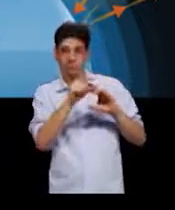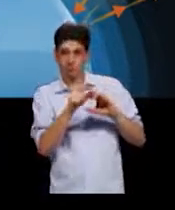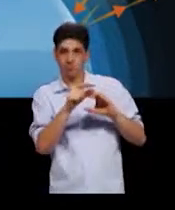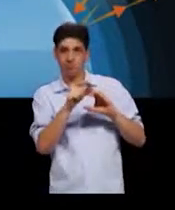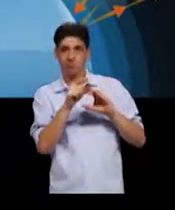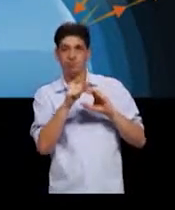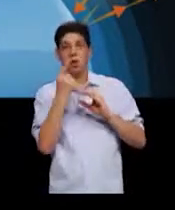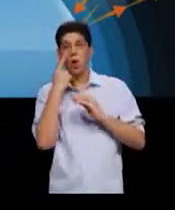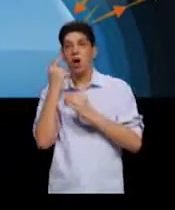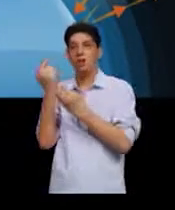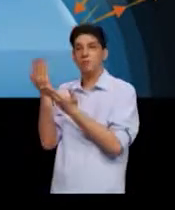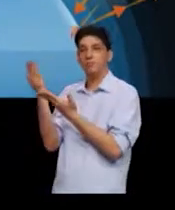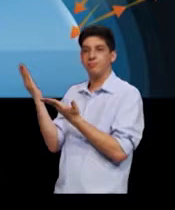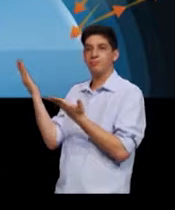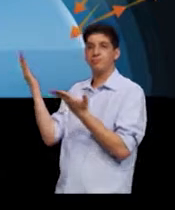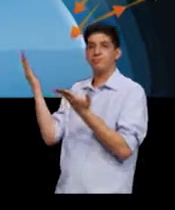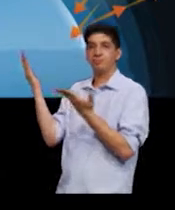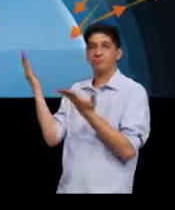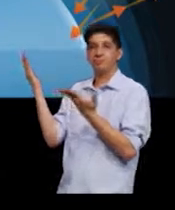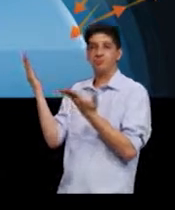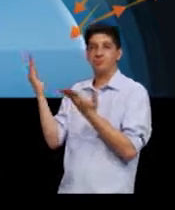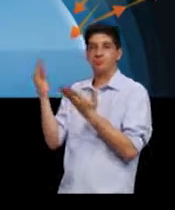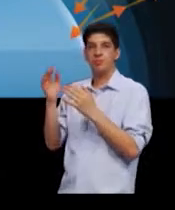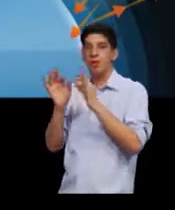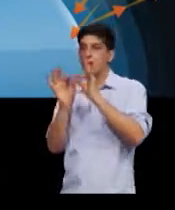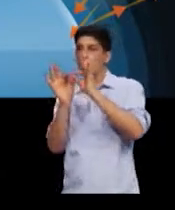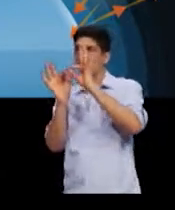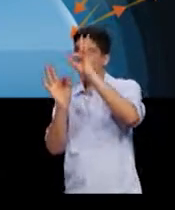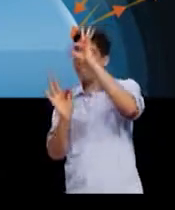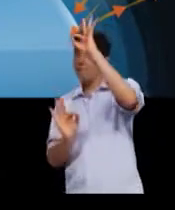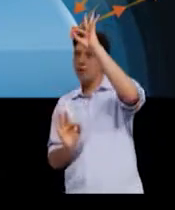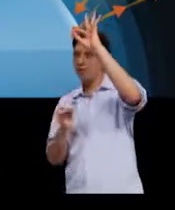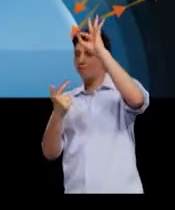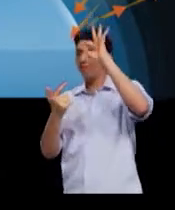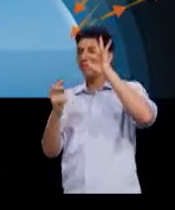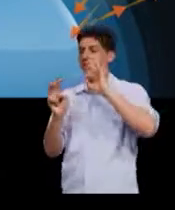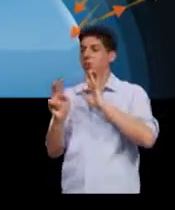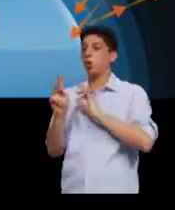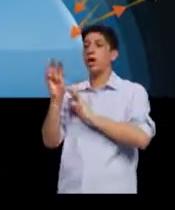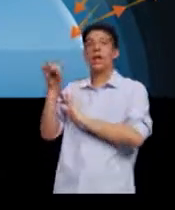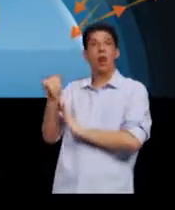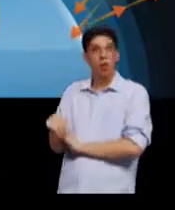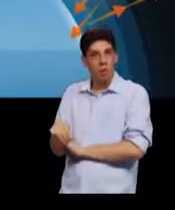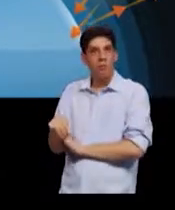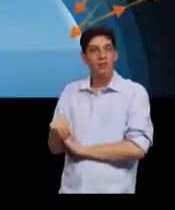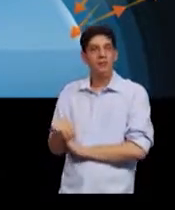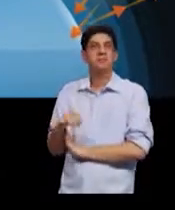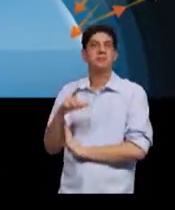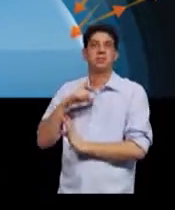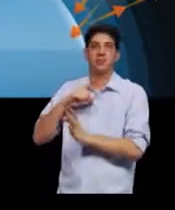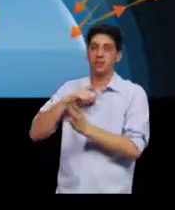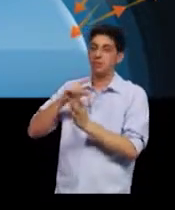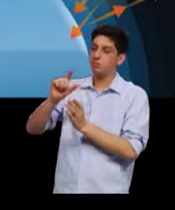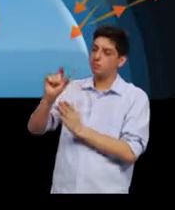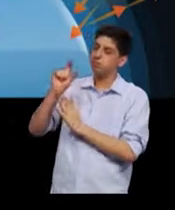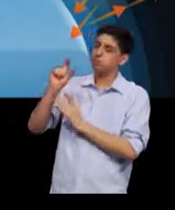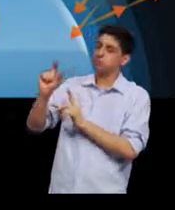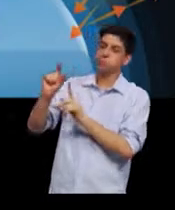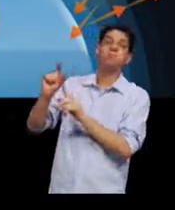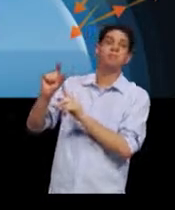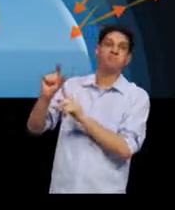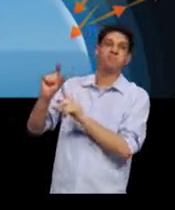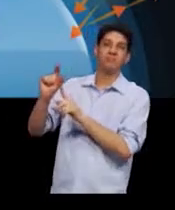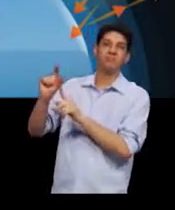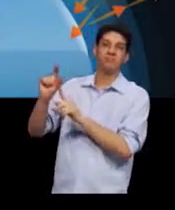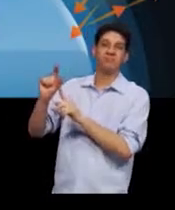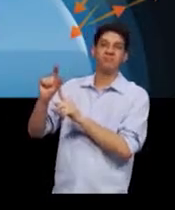aí em 25, 35 quilômetros acima da superfície, nós vamos encontrar essa camada que é